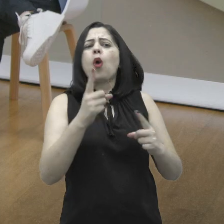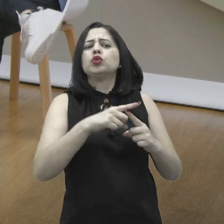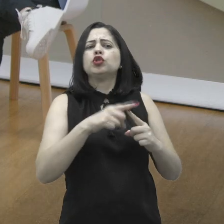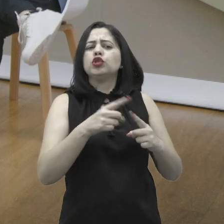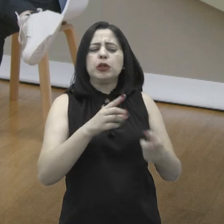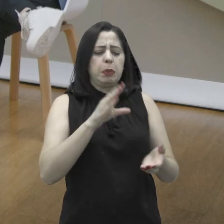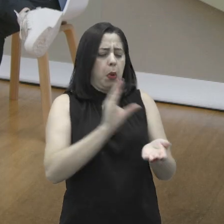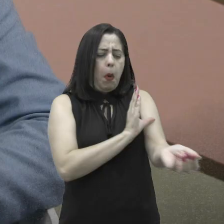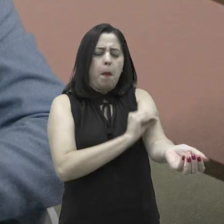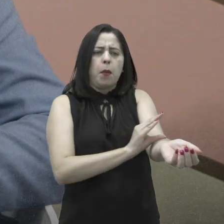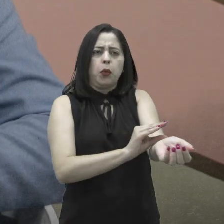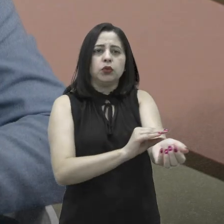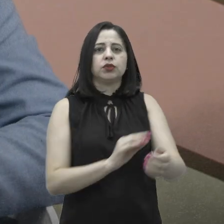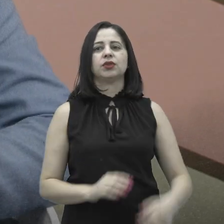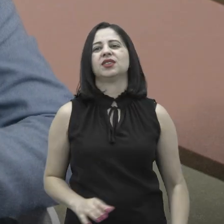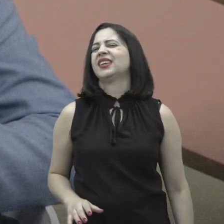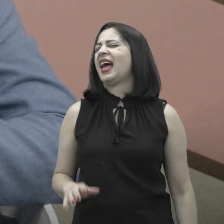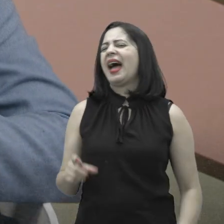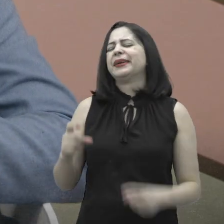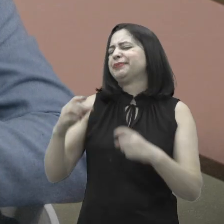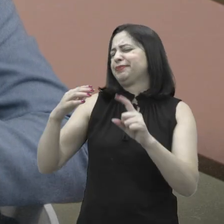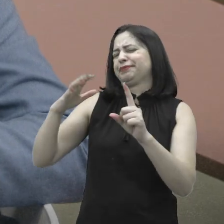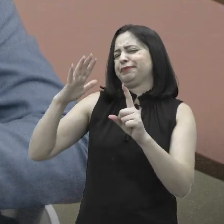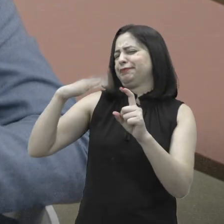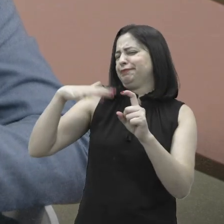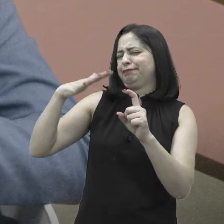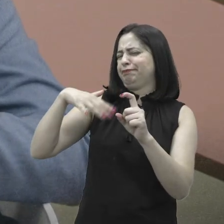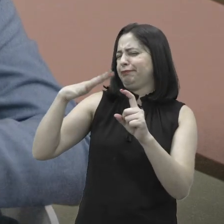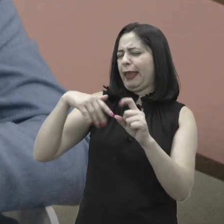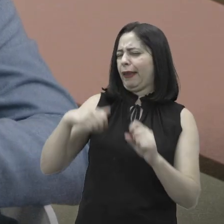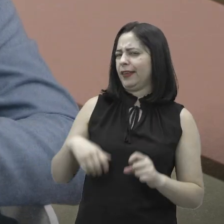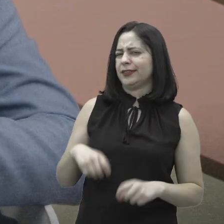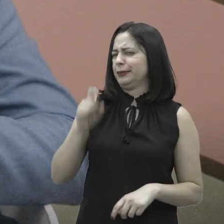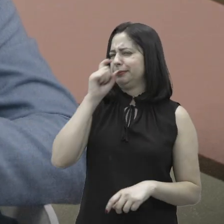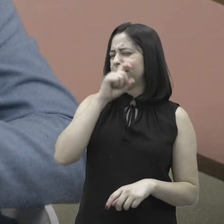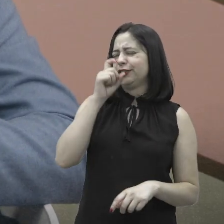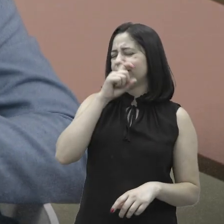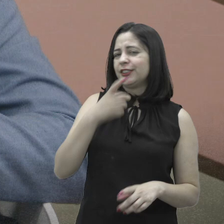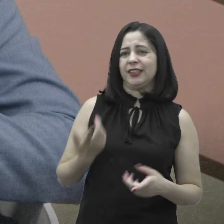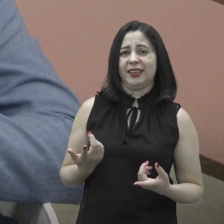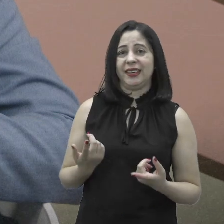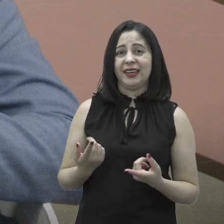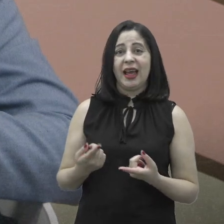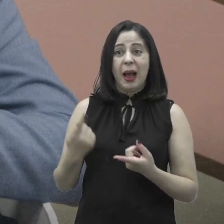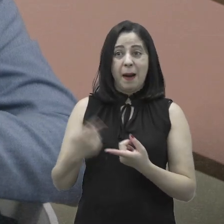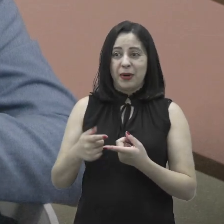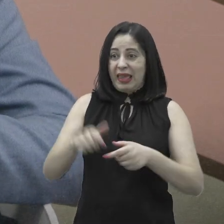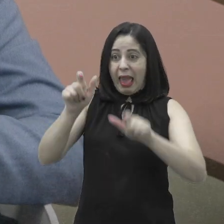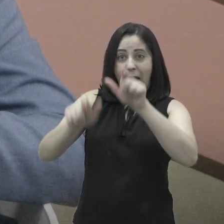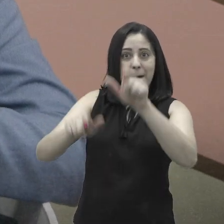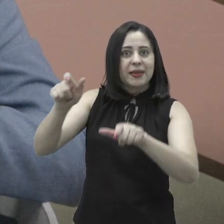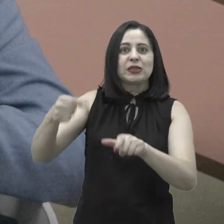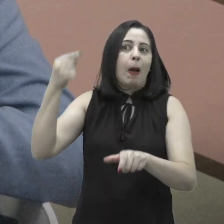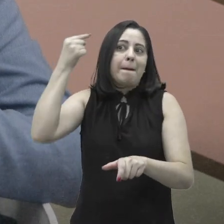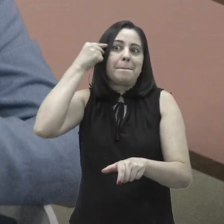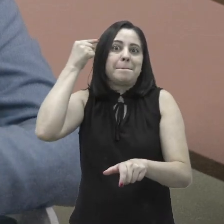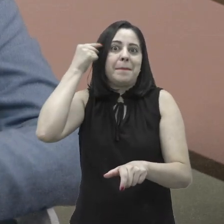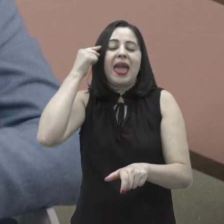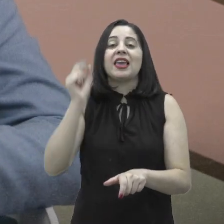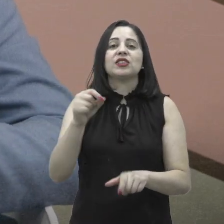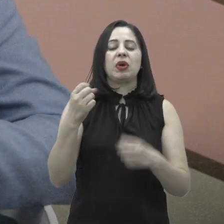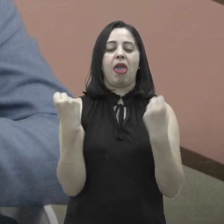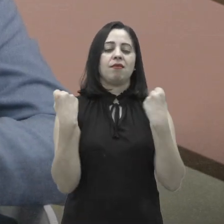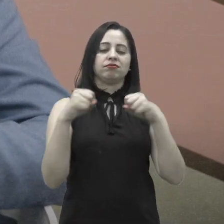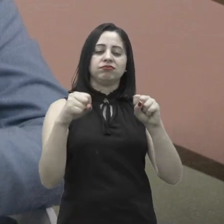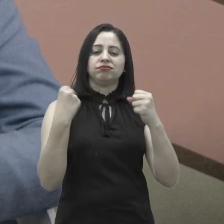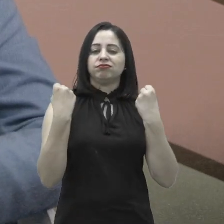é um grande mito também que existe dentro da pneumologia, dentro da respiração. Então, muita gente acha que exercício